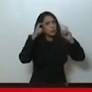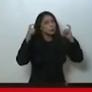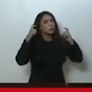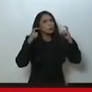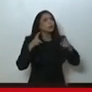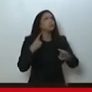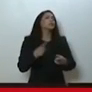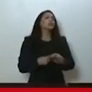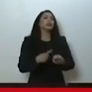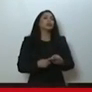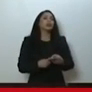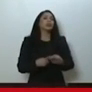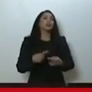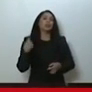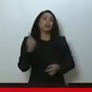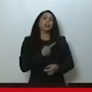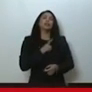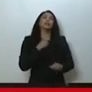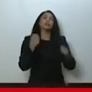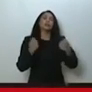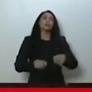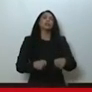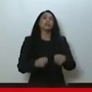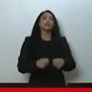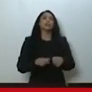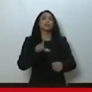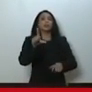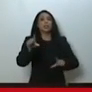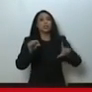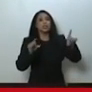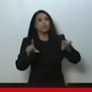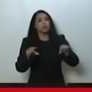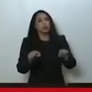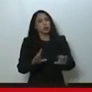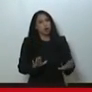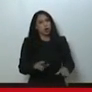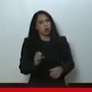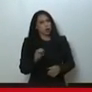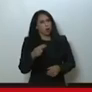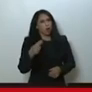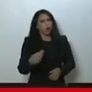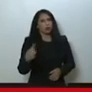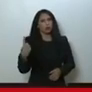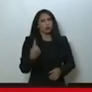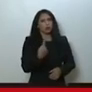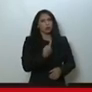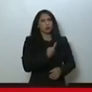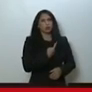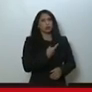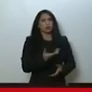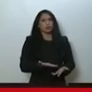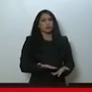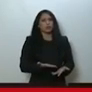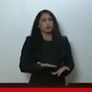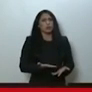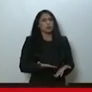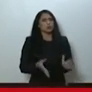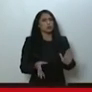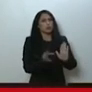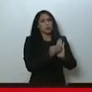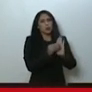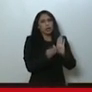e o que nós temos que fazer escolhas ou estamos de fato diante de uma obra ficcional